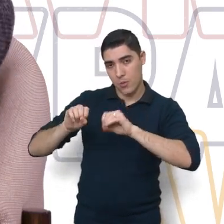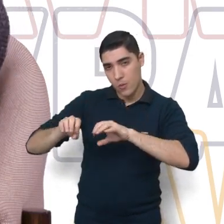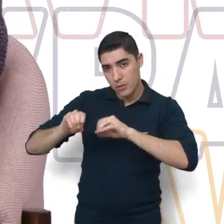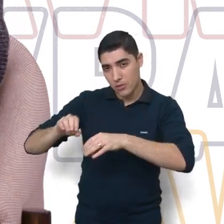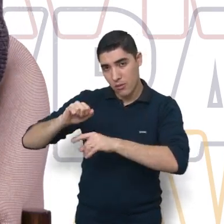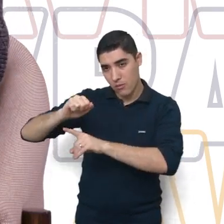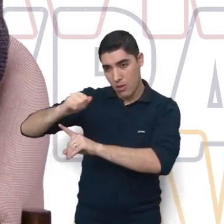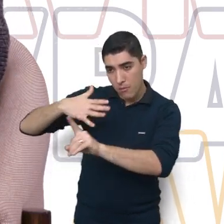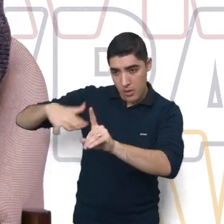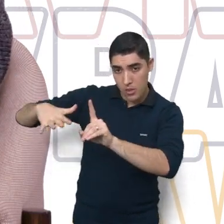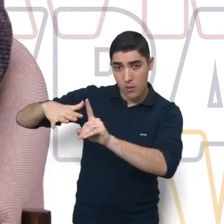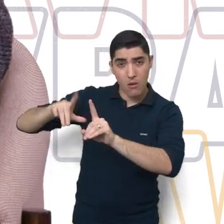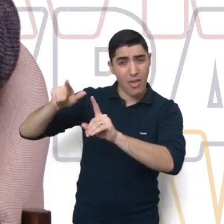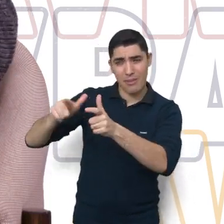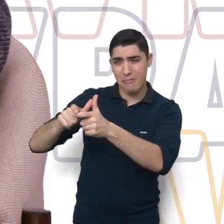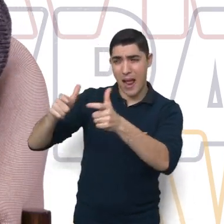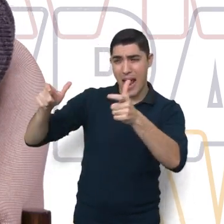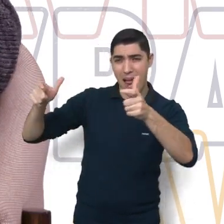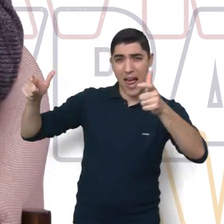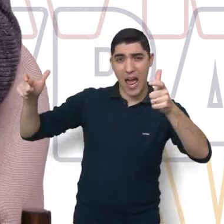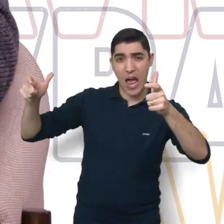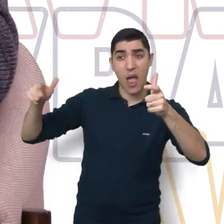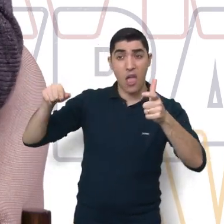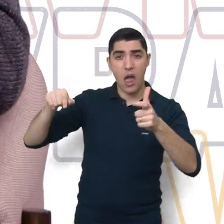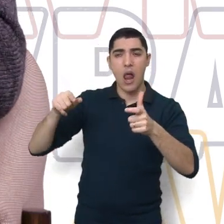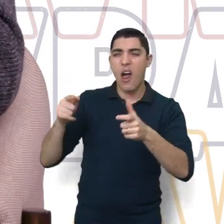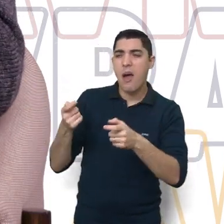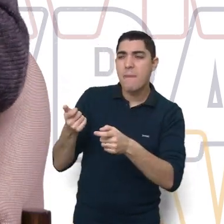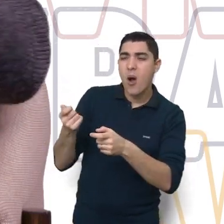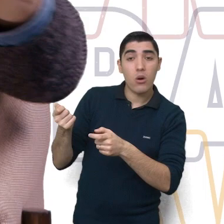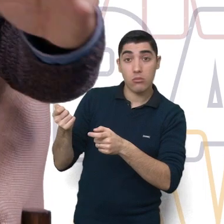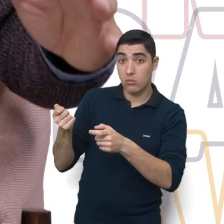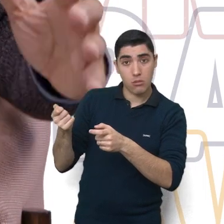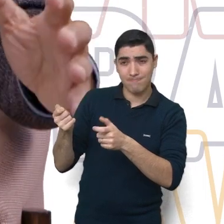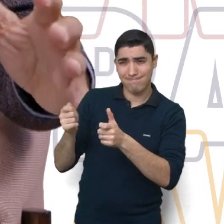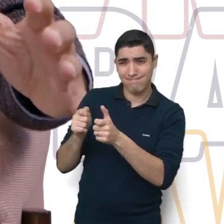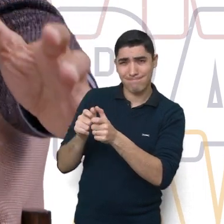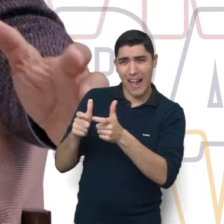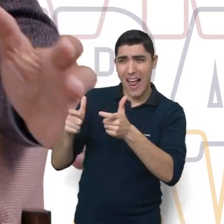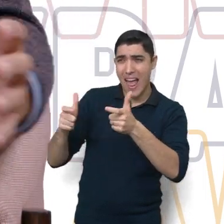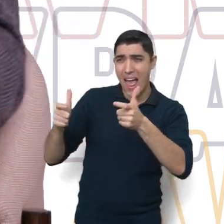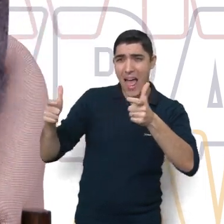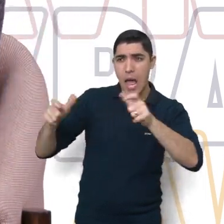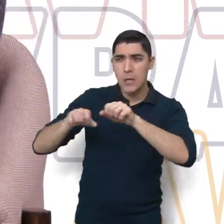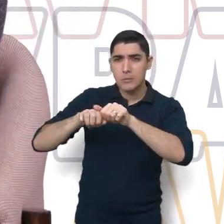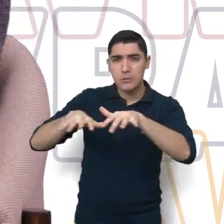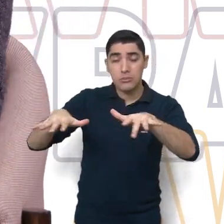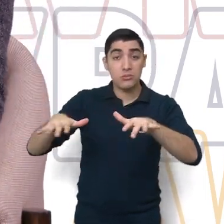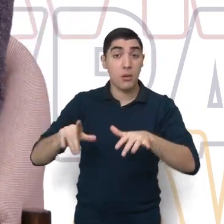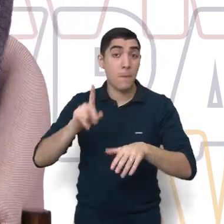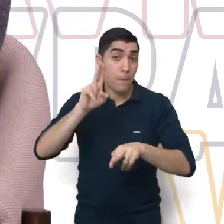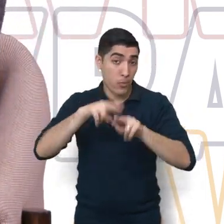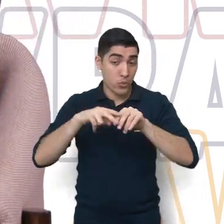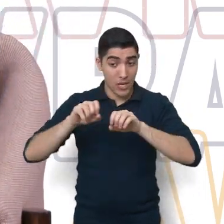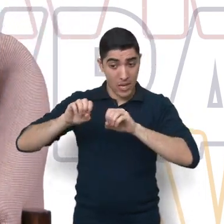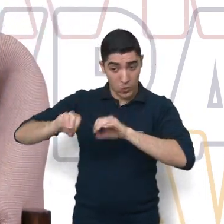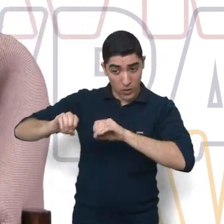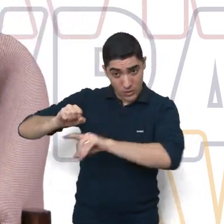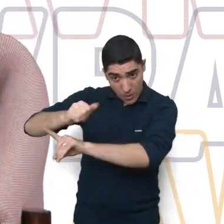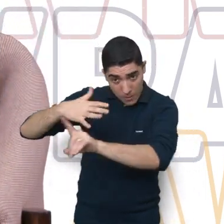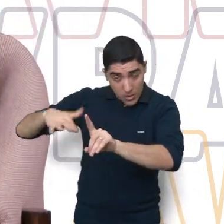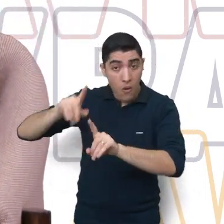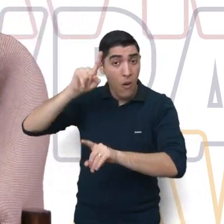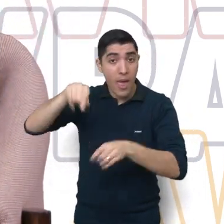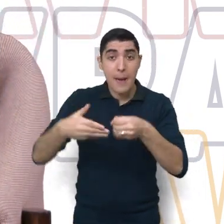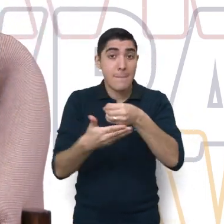insociável então quando eu falo de uma educação ambiental que ela tem que estar na base de tudo porque tudo